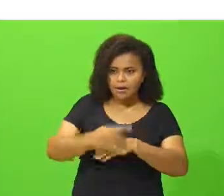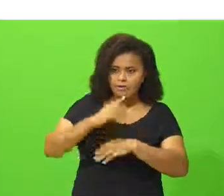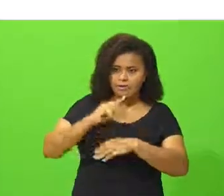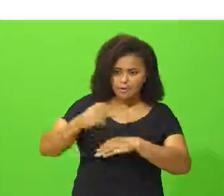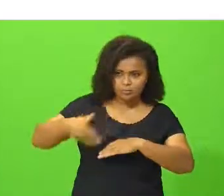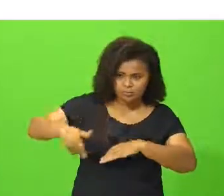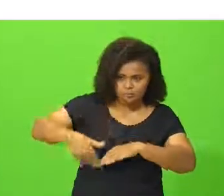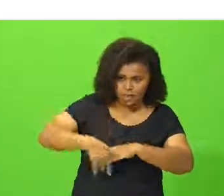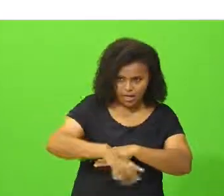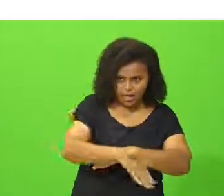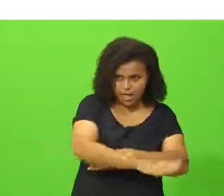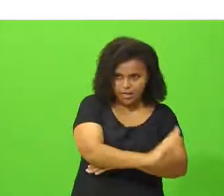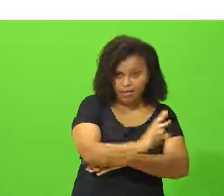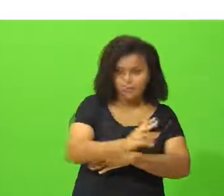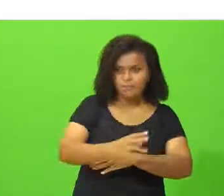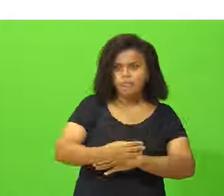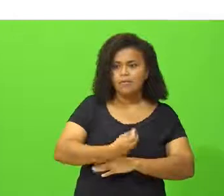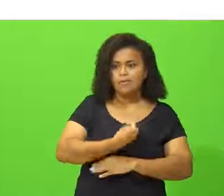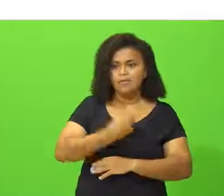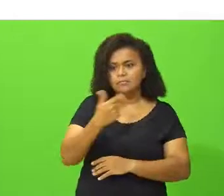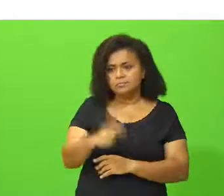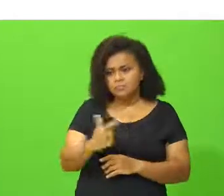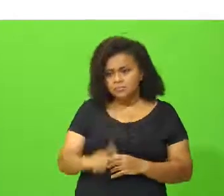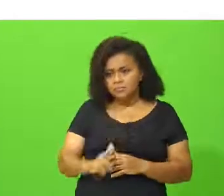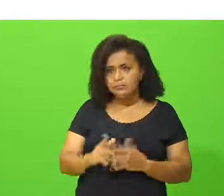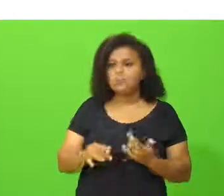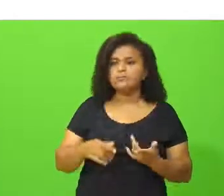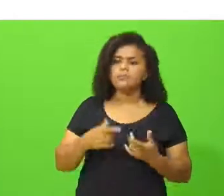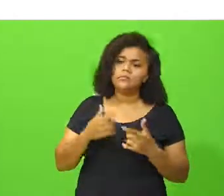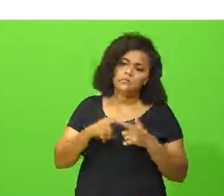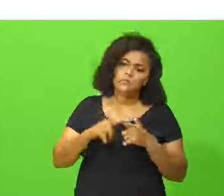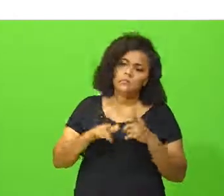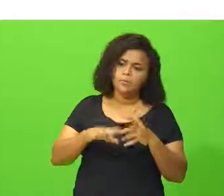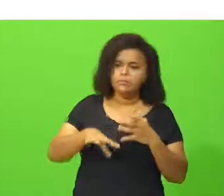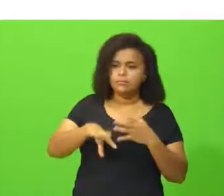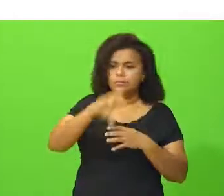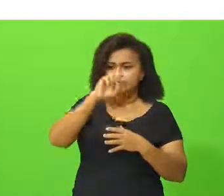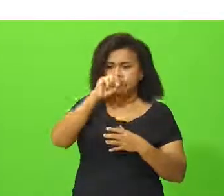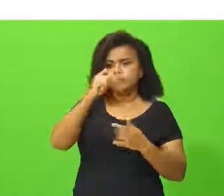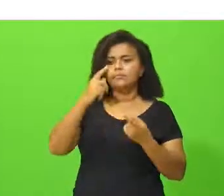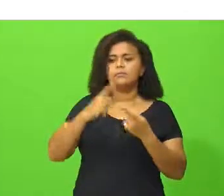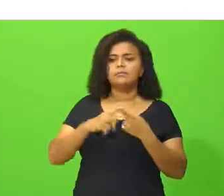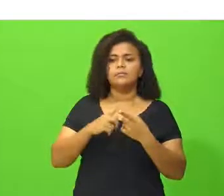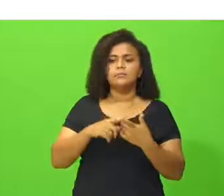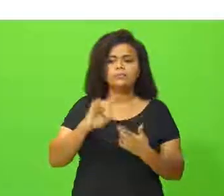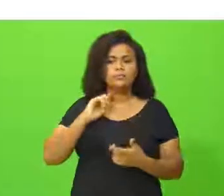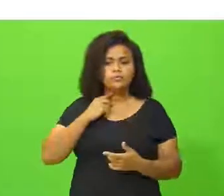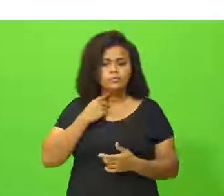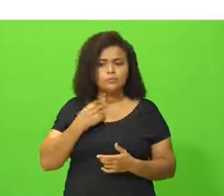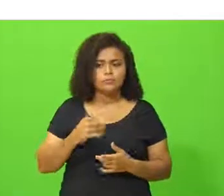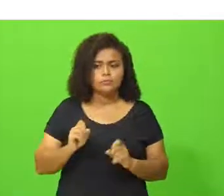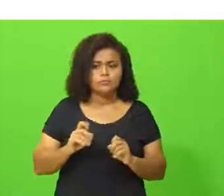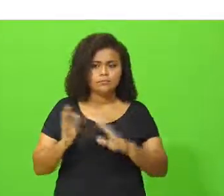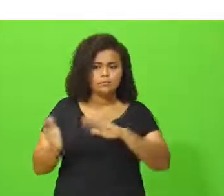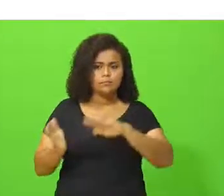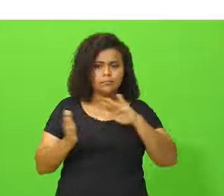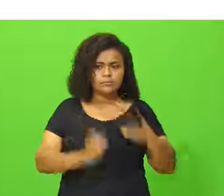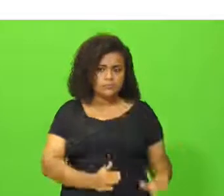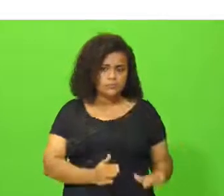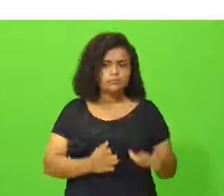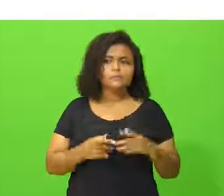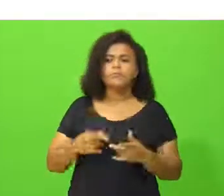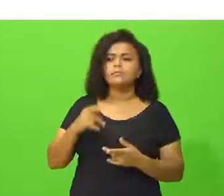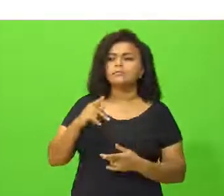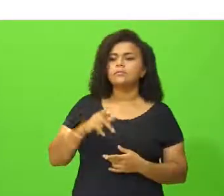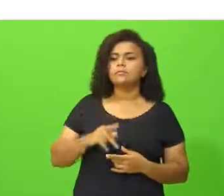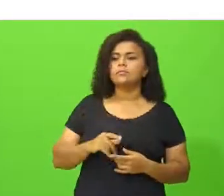lago ou em um rio, que o esquema anterior mostrou para a gente. No momento seguinte, nós vamos ter,